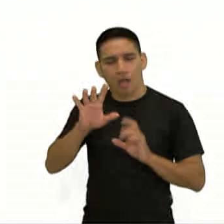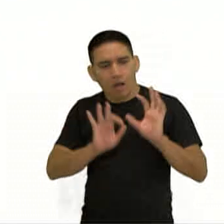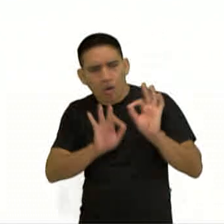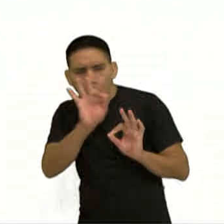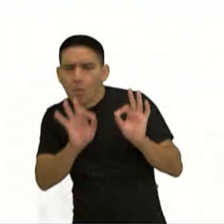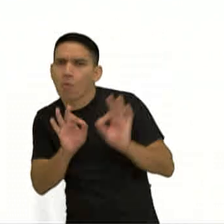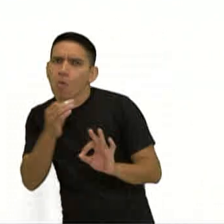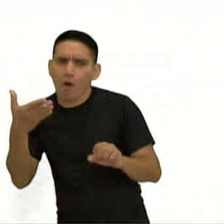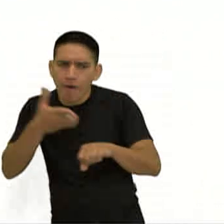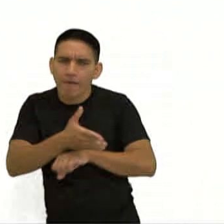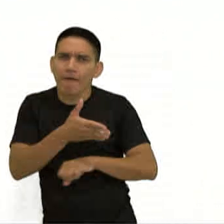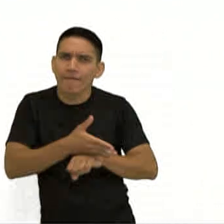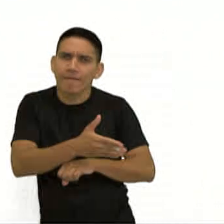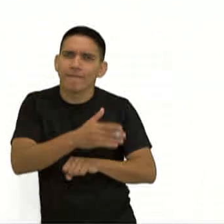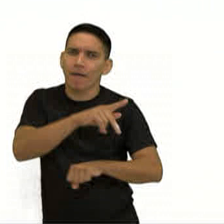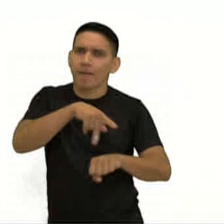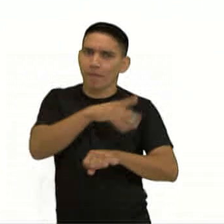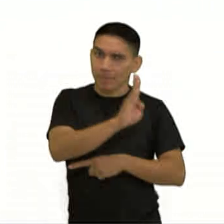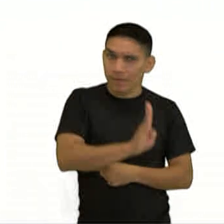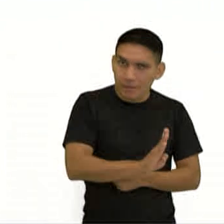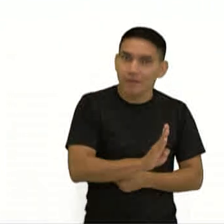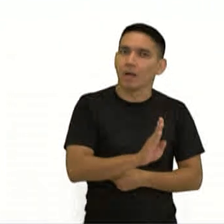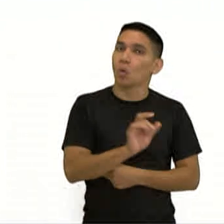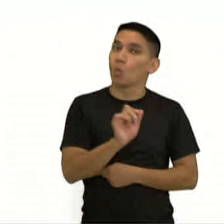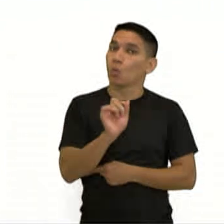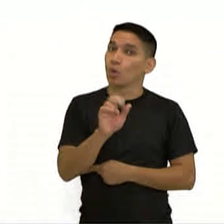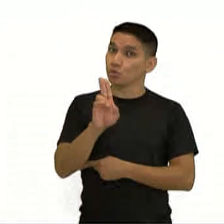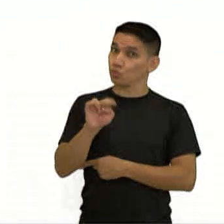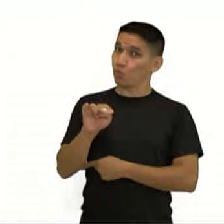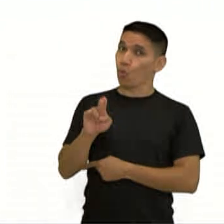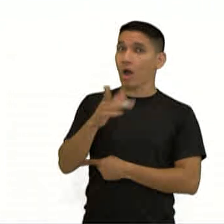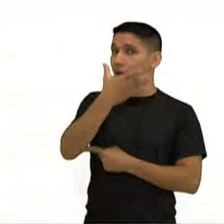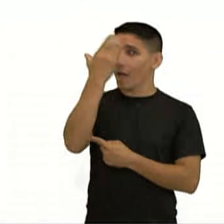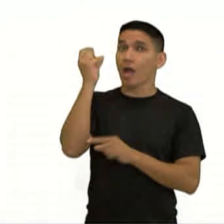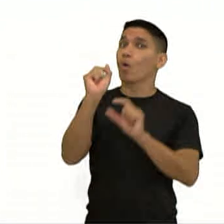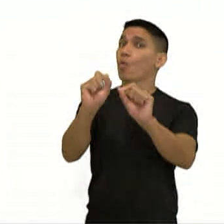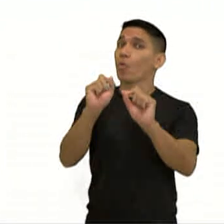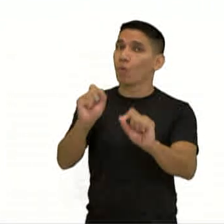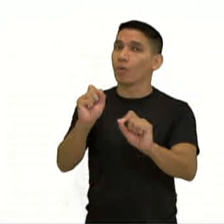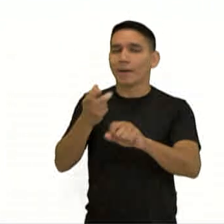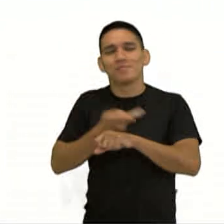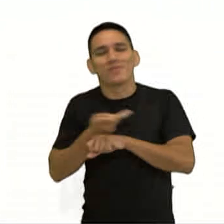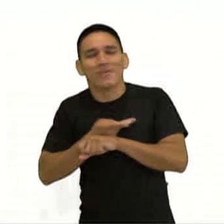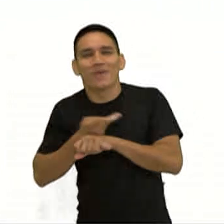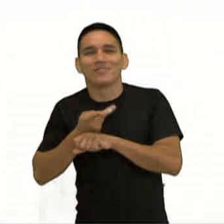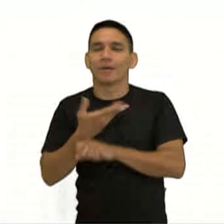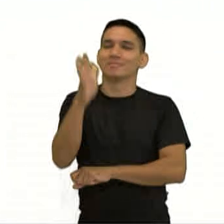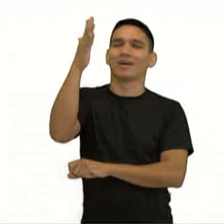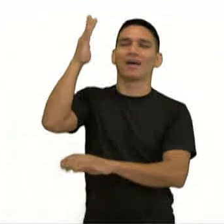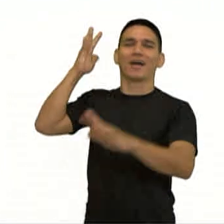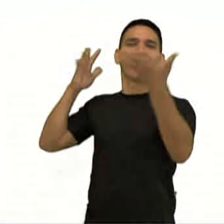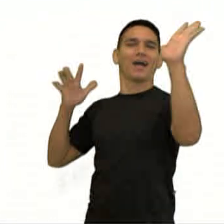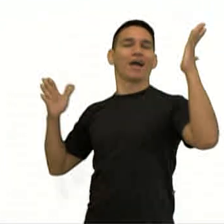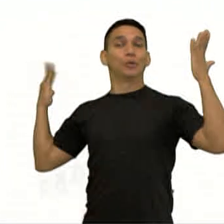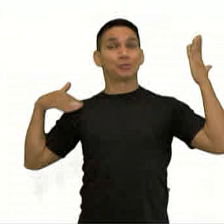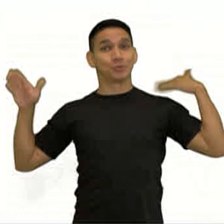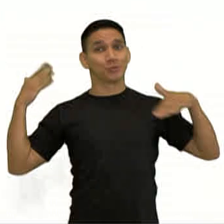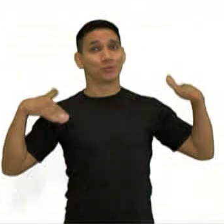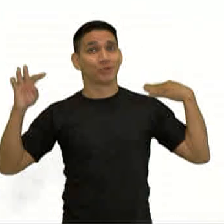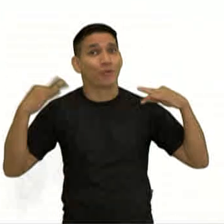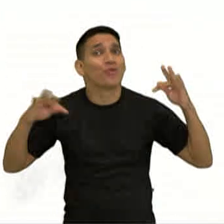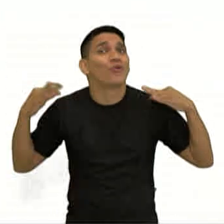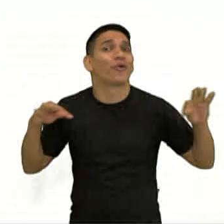planejando em visitar o Brasil? Nunca esqueça de procurar ou experimentar o ecoturismo. É uma das principais atrações